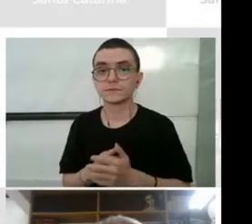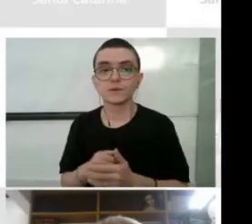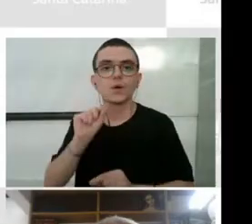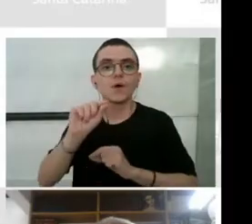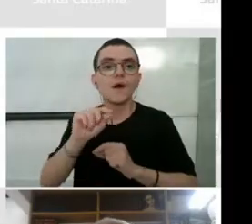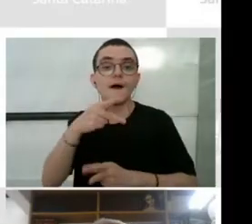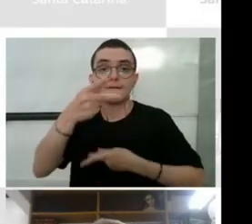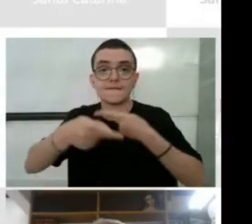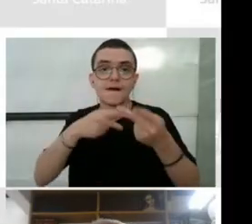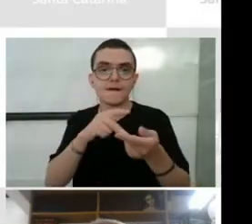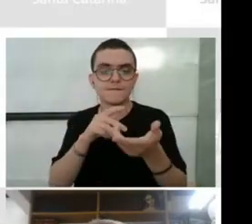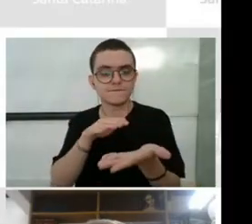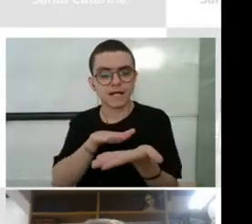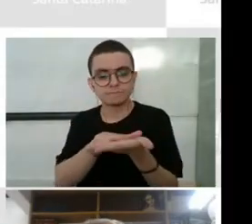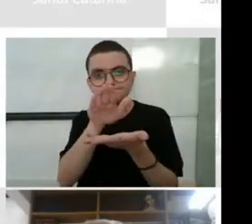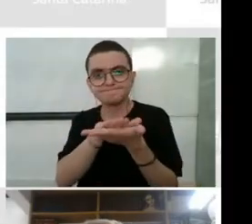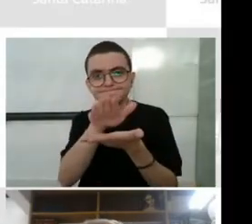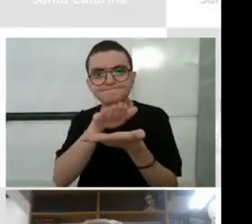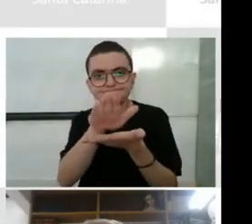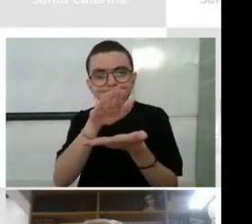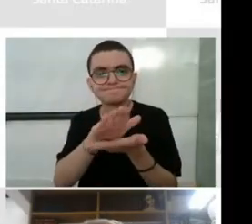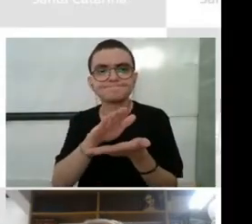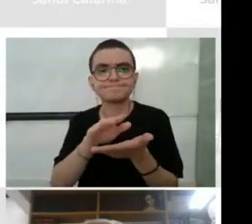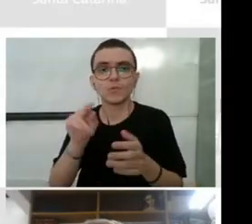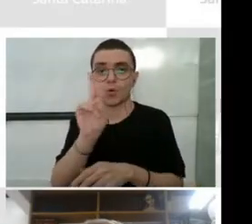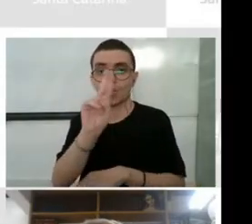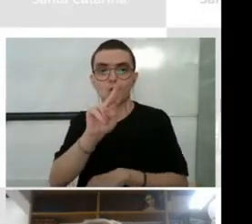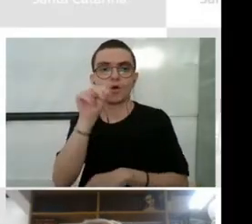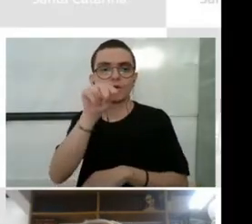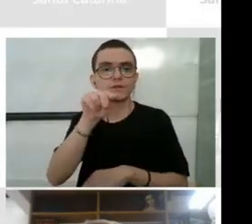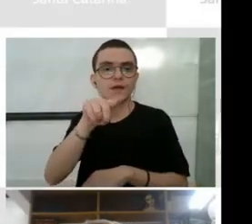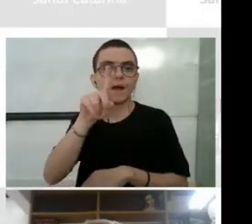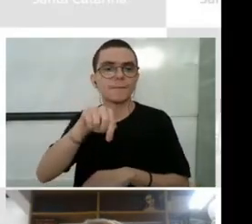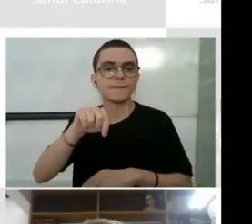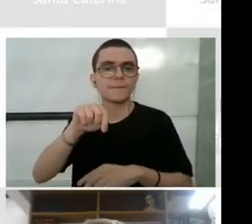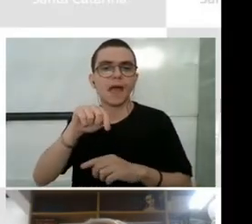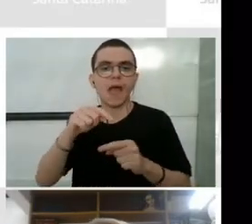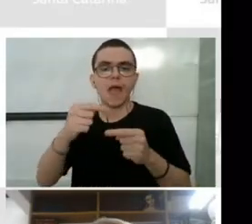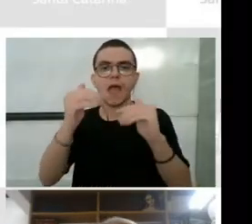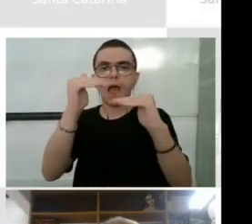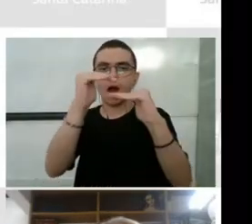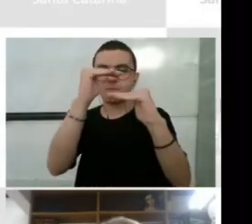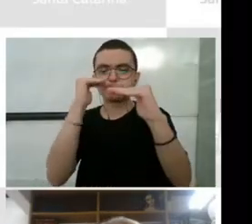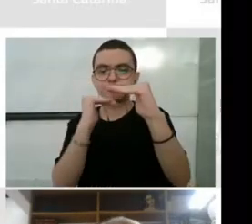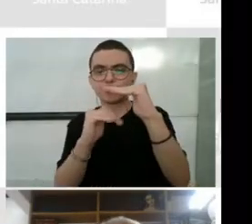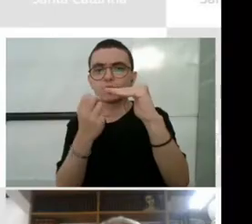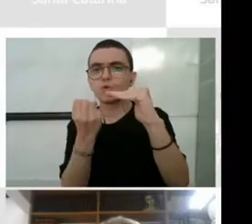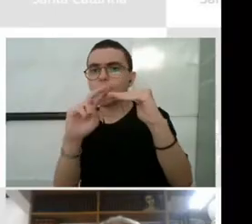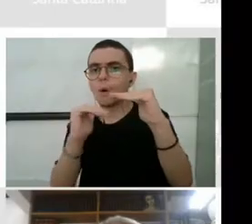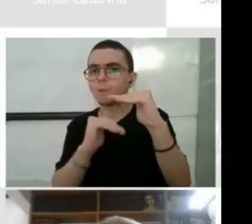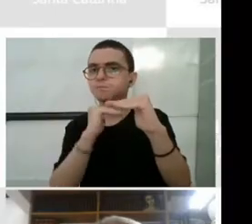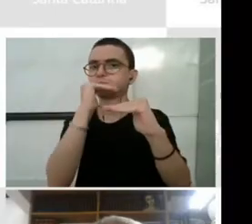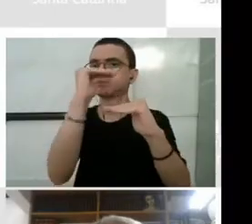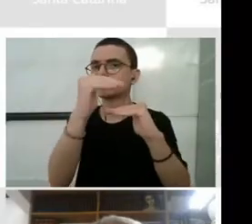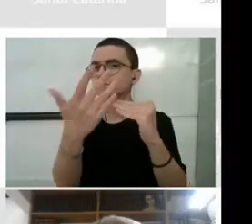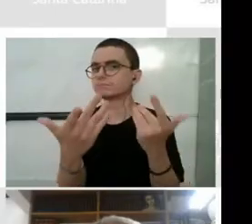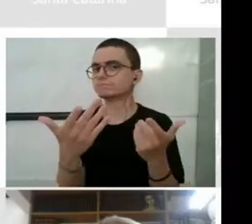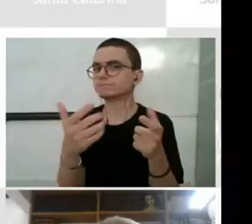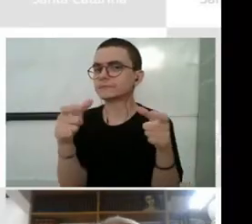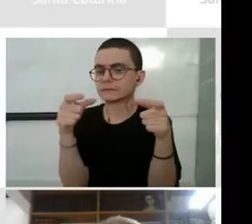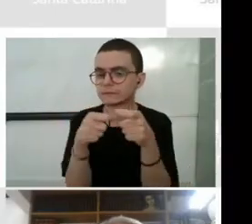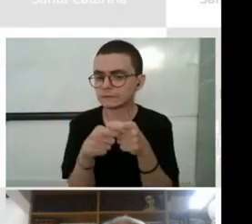produção, né? O título desse relatório é Phasing Down or Phasing Up, né? Ou seja, diminuindo ou